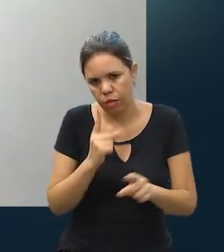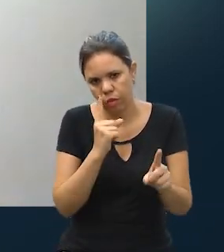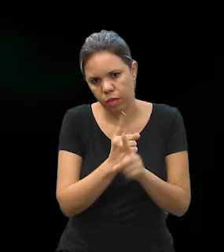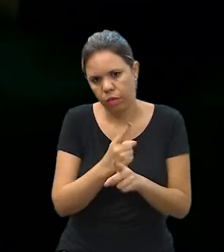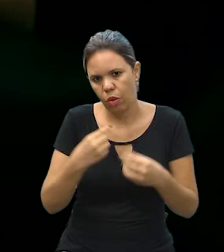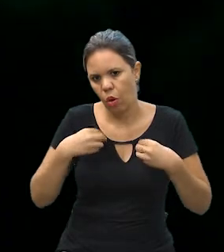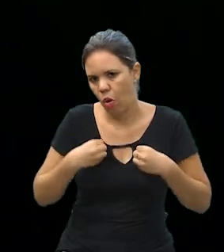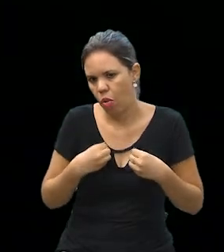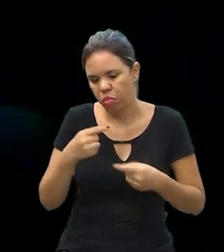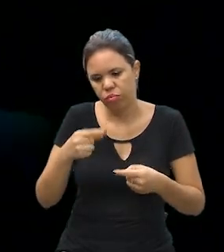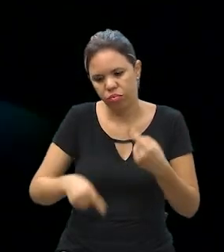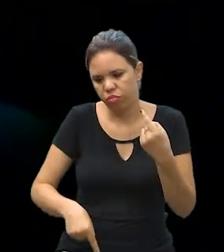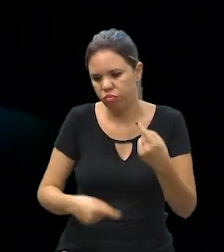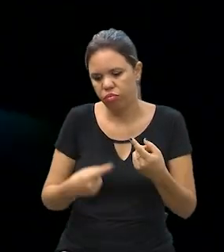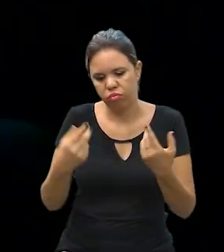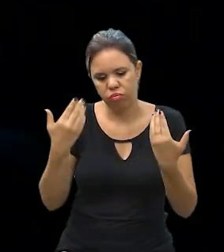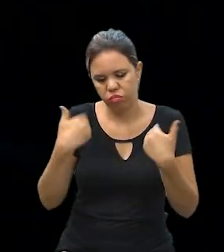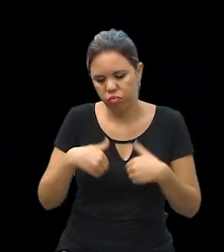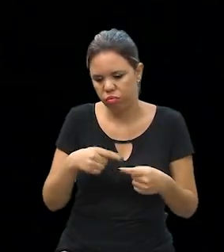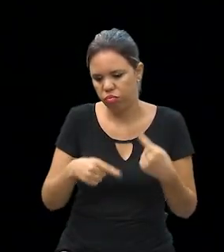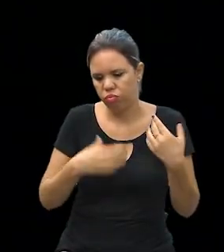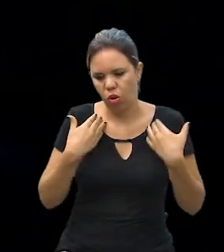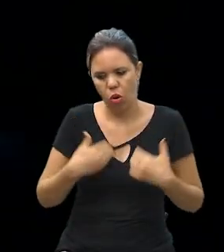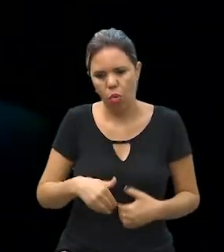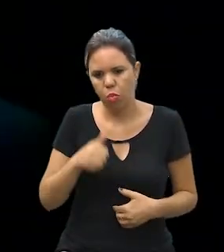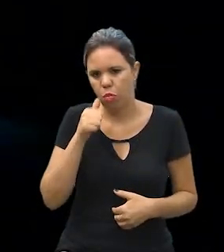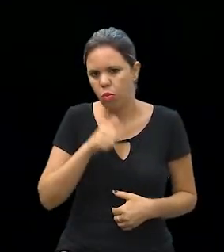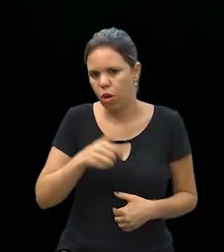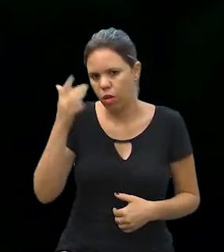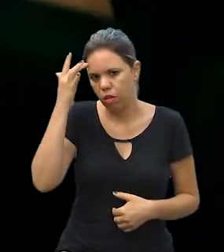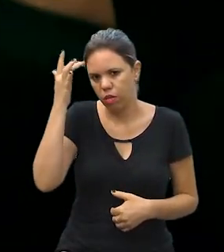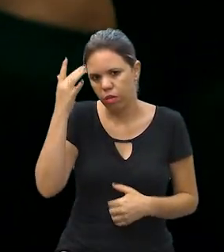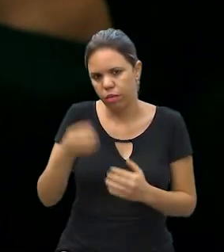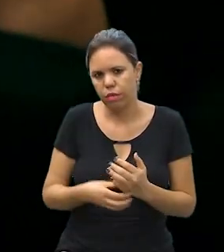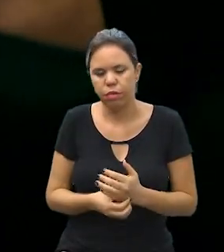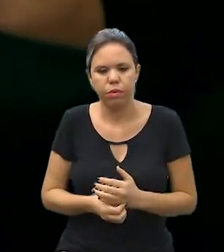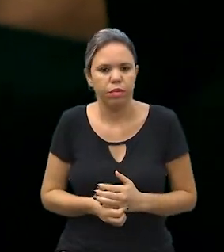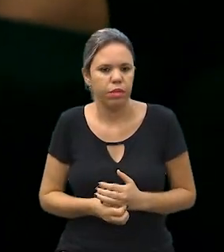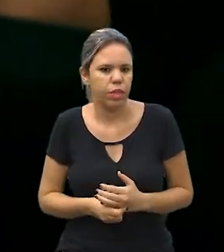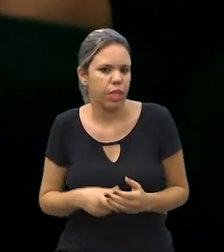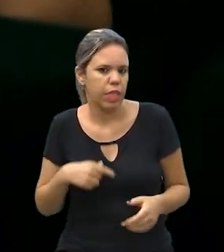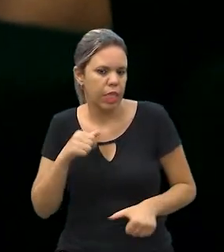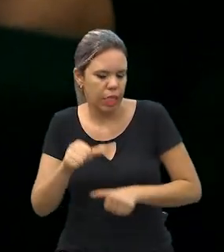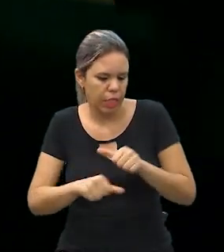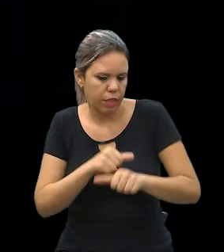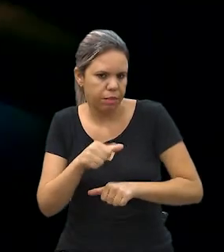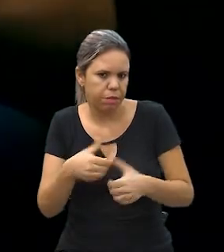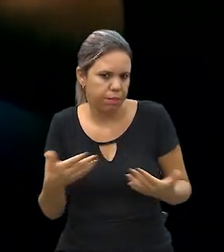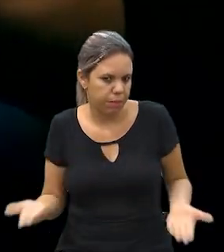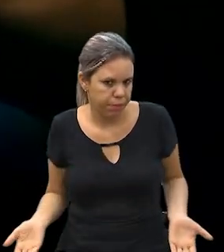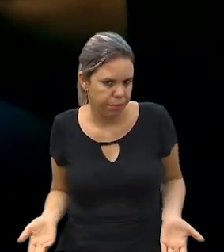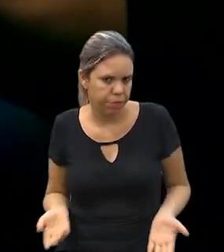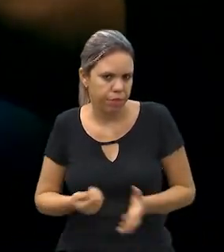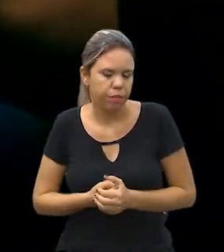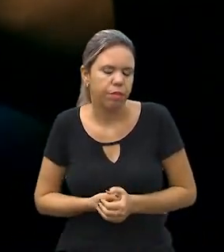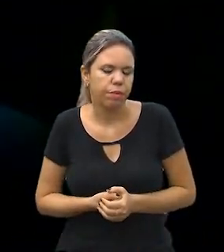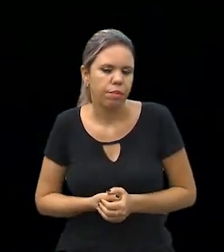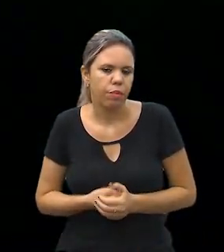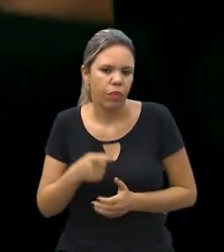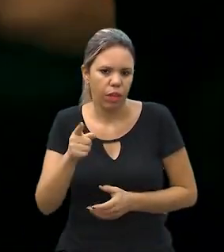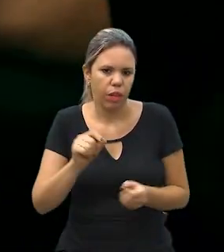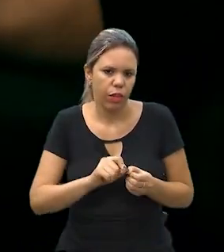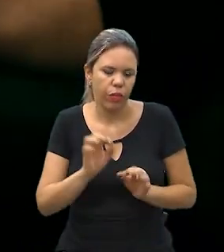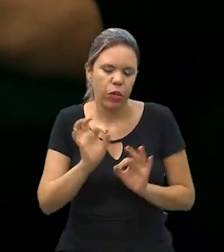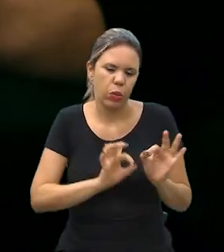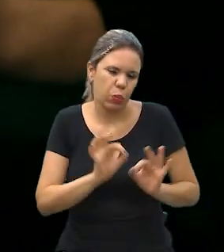encontra roupas que não foram desenhadas para o corpo de uma mulher madura. O corpo de uma mulher madura, ela passa por transformações. Então, você tem que